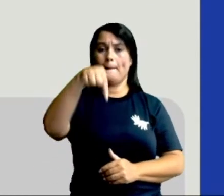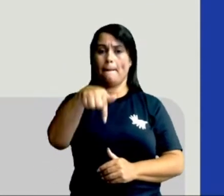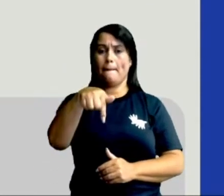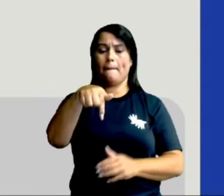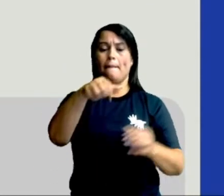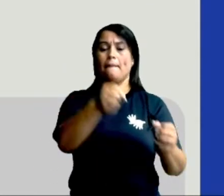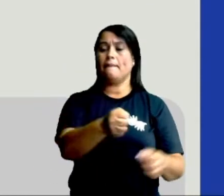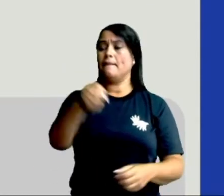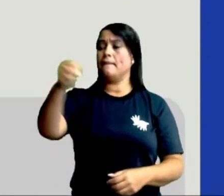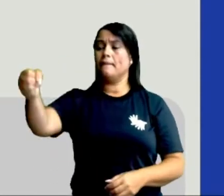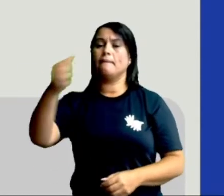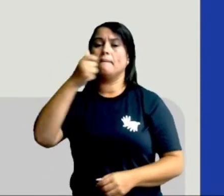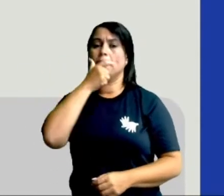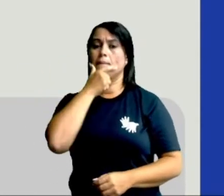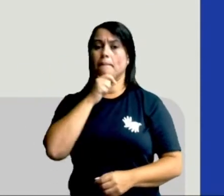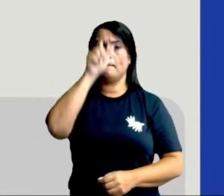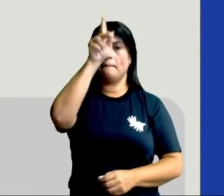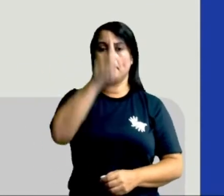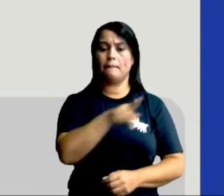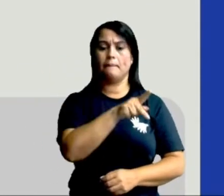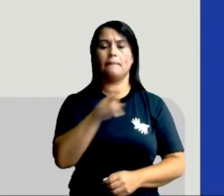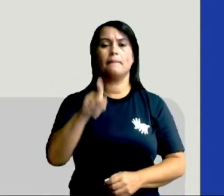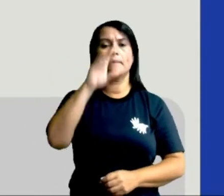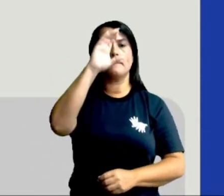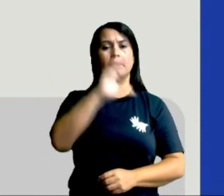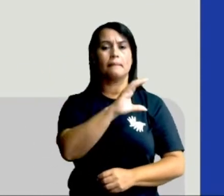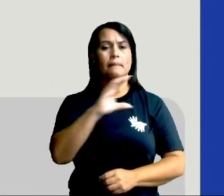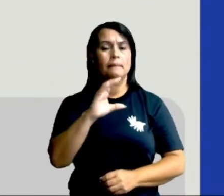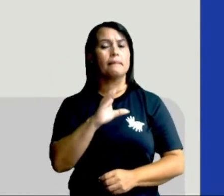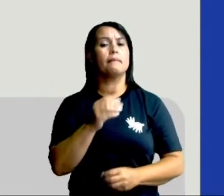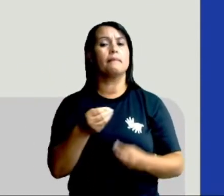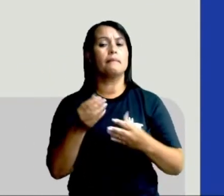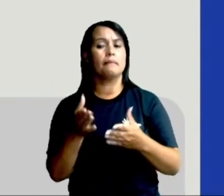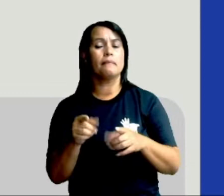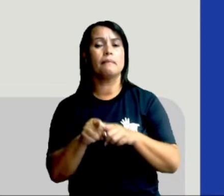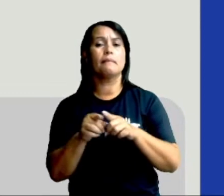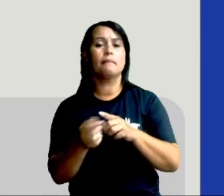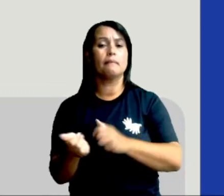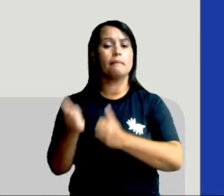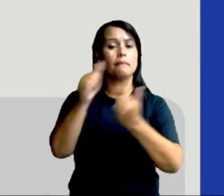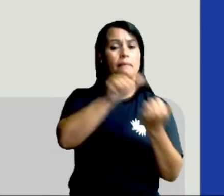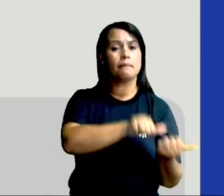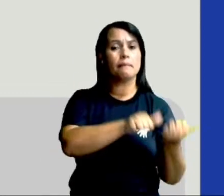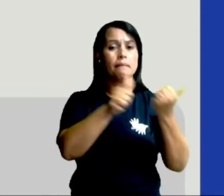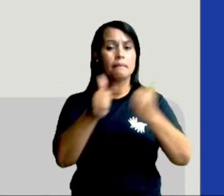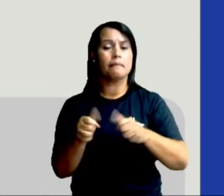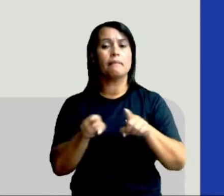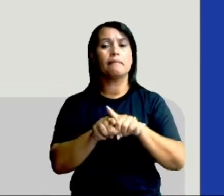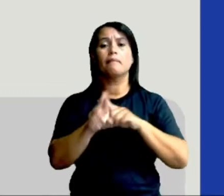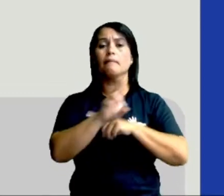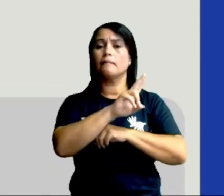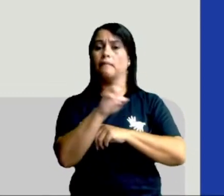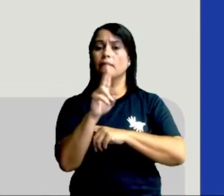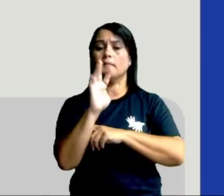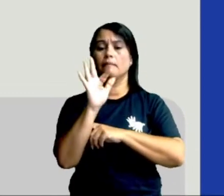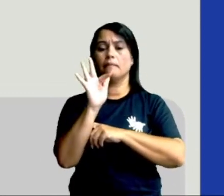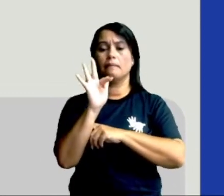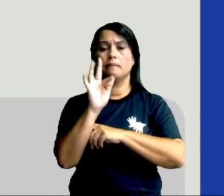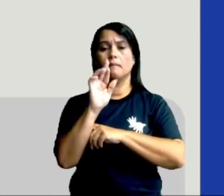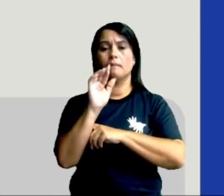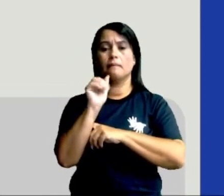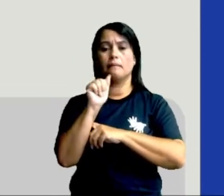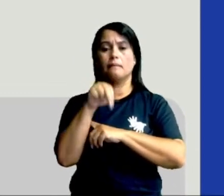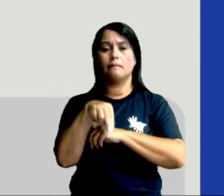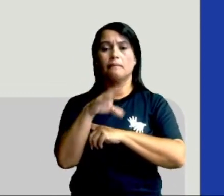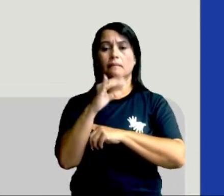a um padre católico da época, do qual recebeu o batismo e foi nomeado de Francisco,